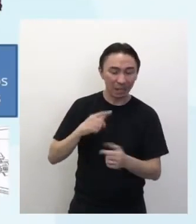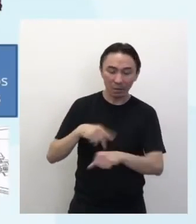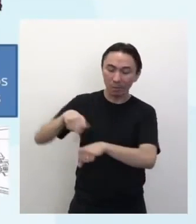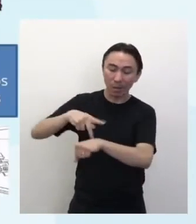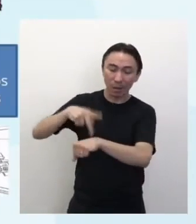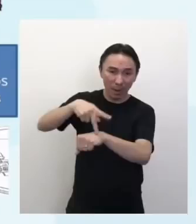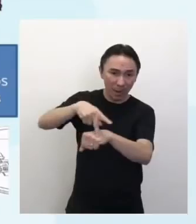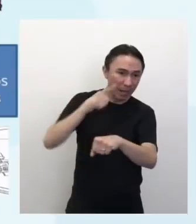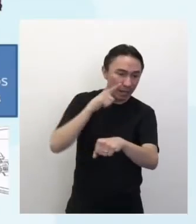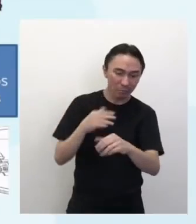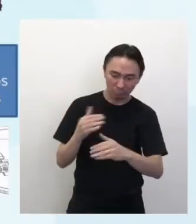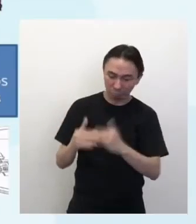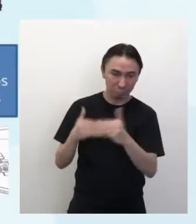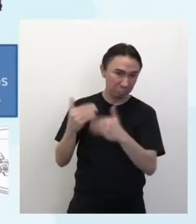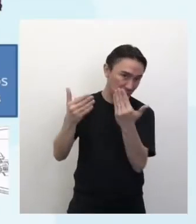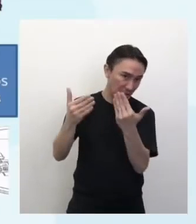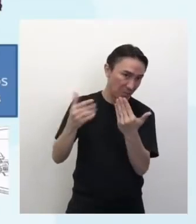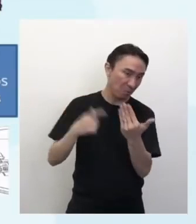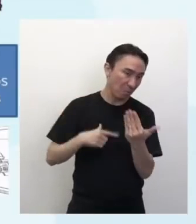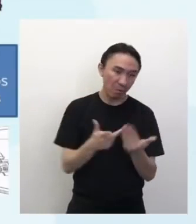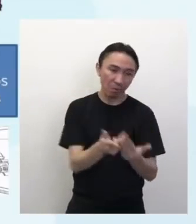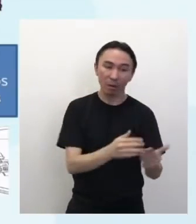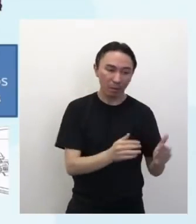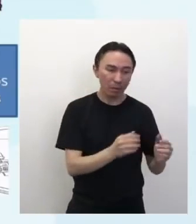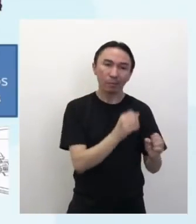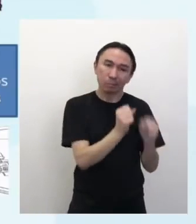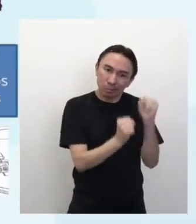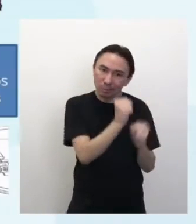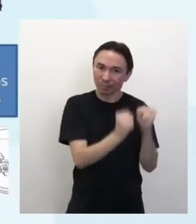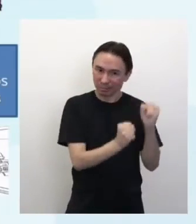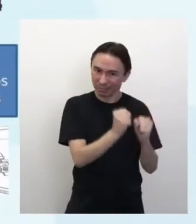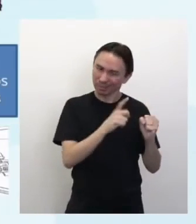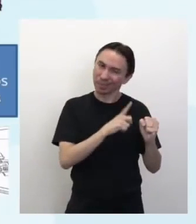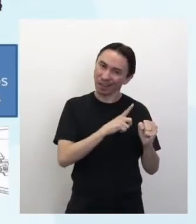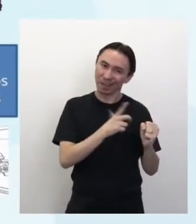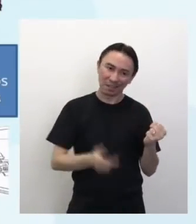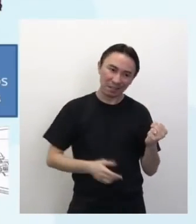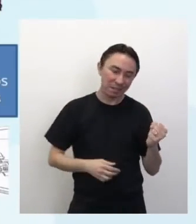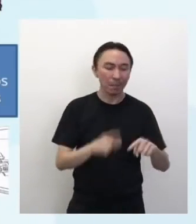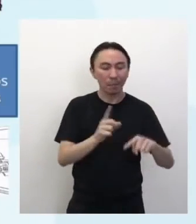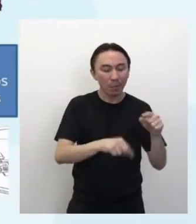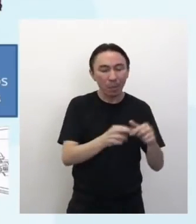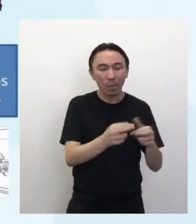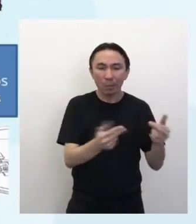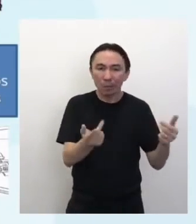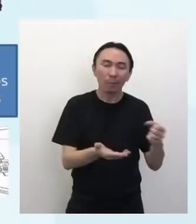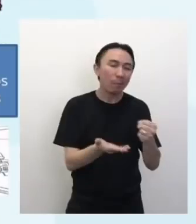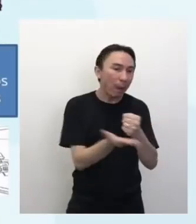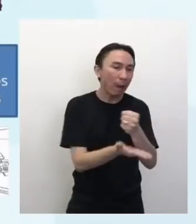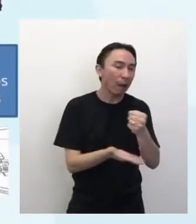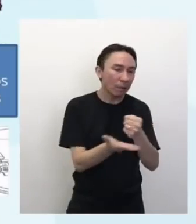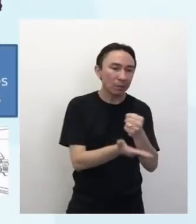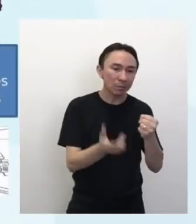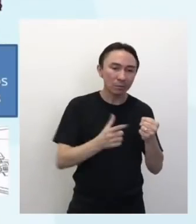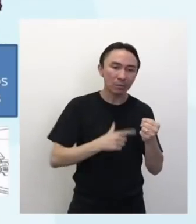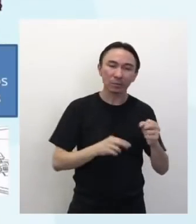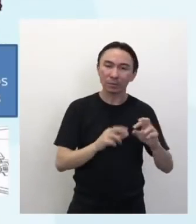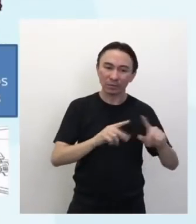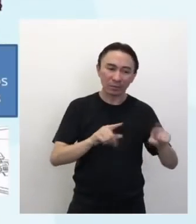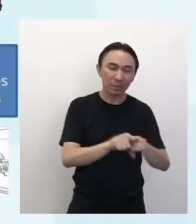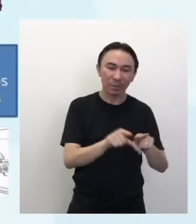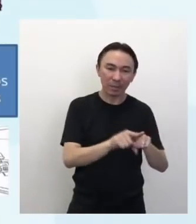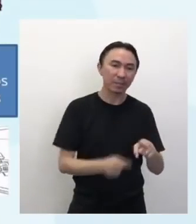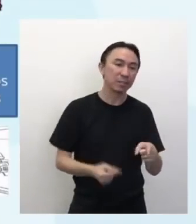ou emergentes, principalmente o que tem indústrias, produtos primários, industrializados, capitais,